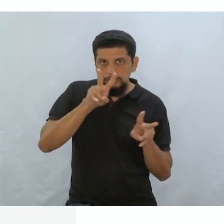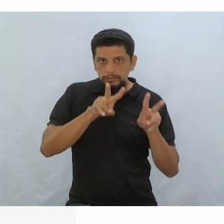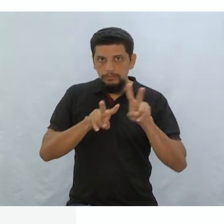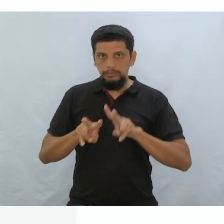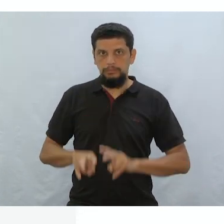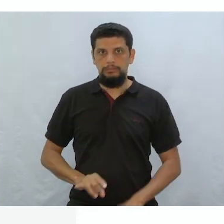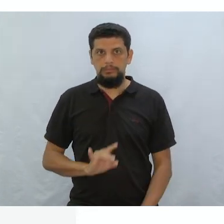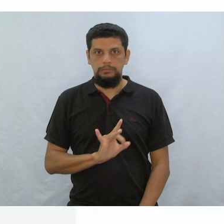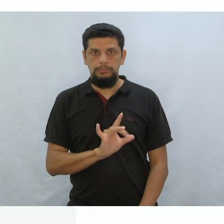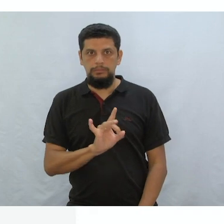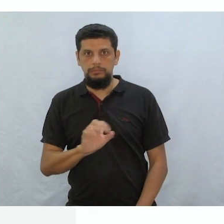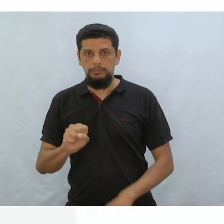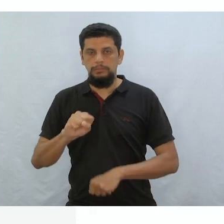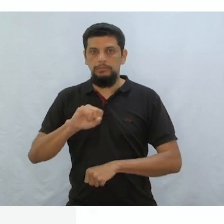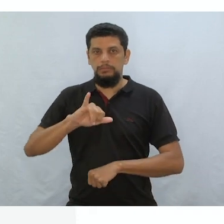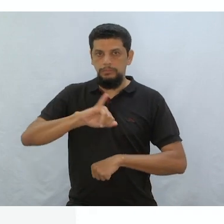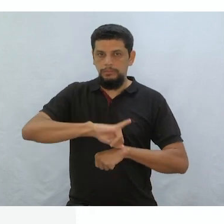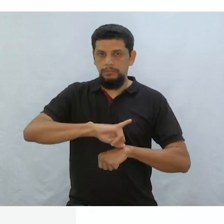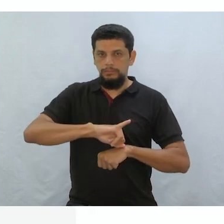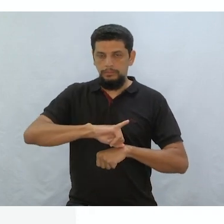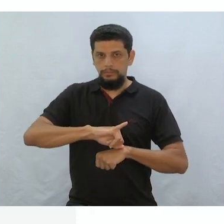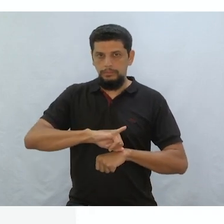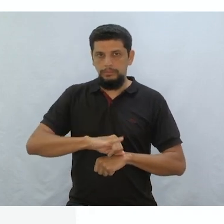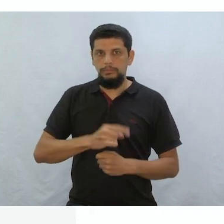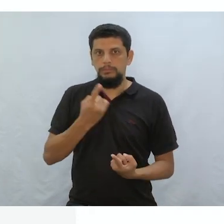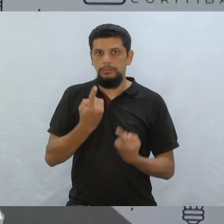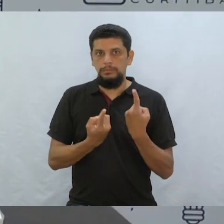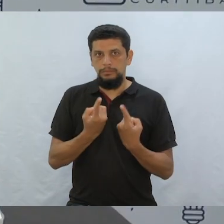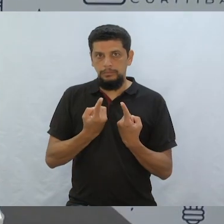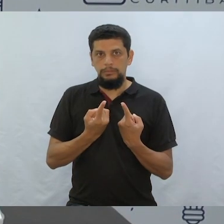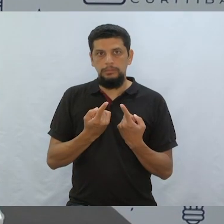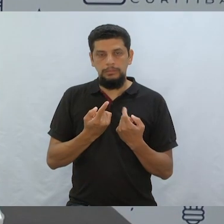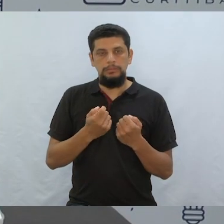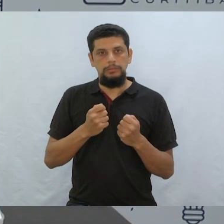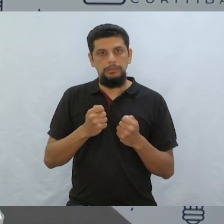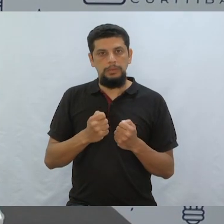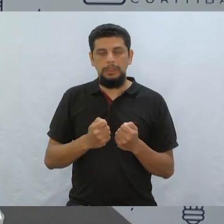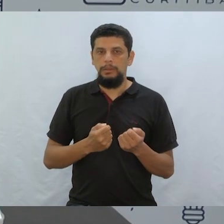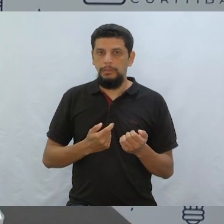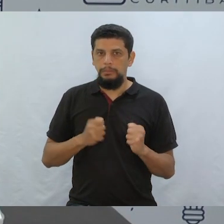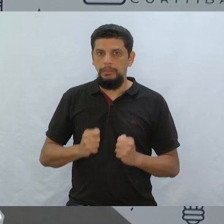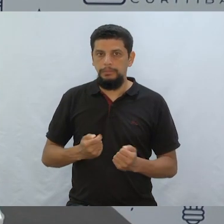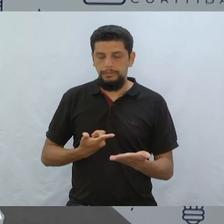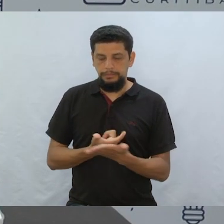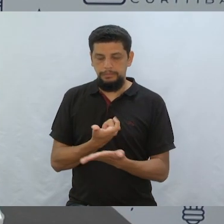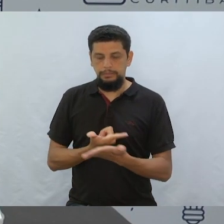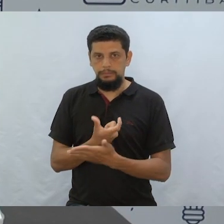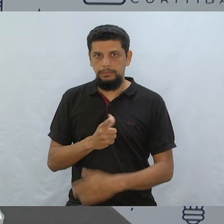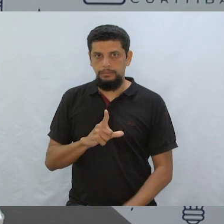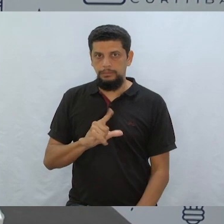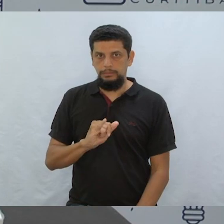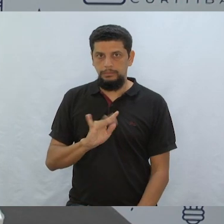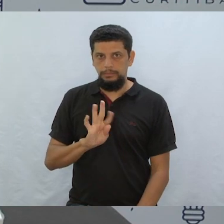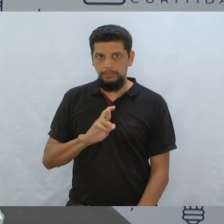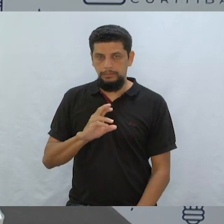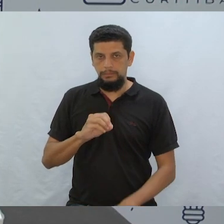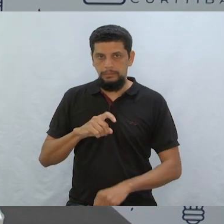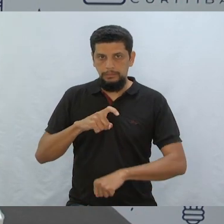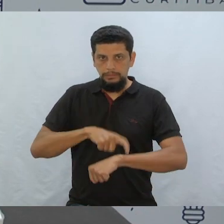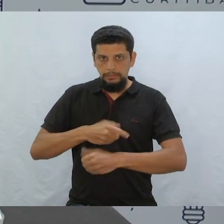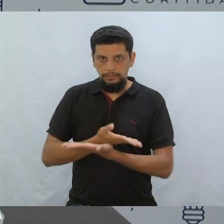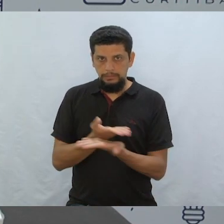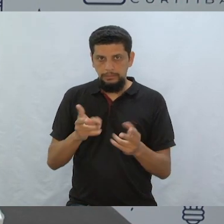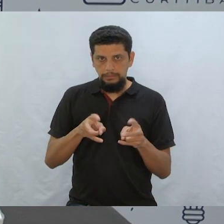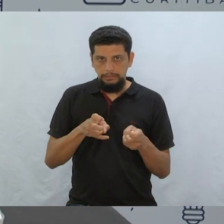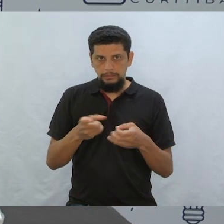ali e vão identificar quais os itens que podemos comprar por litro, tá? Então, eu vou dar um tempo agora para